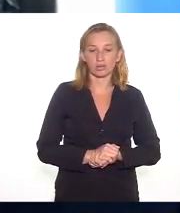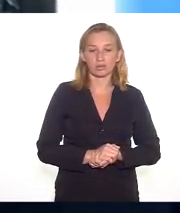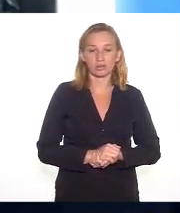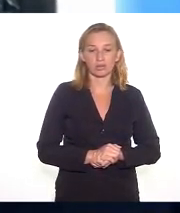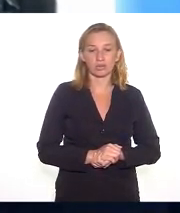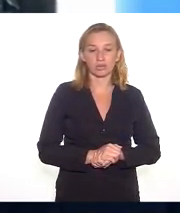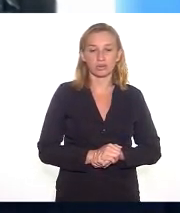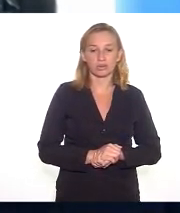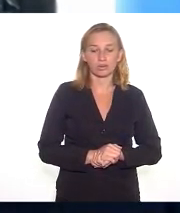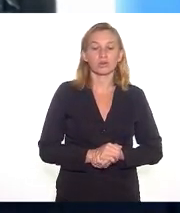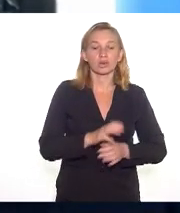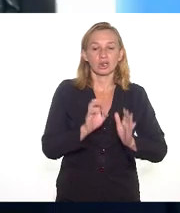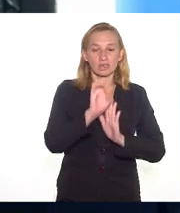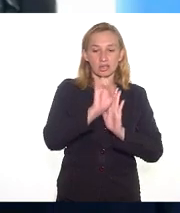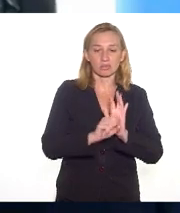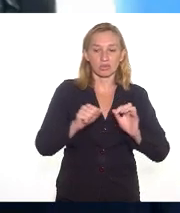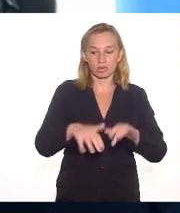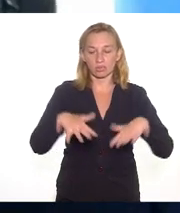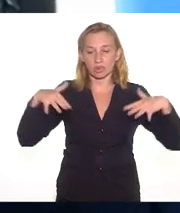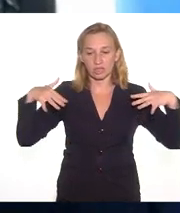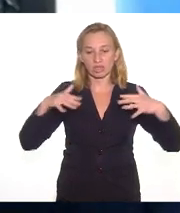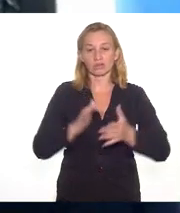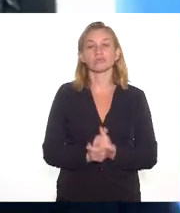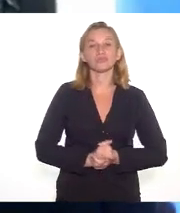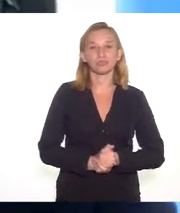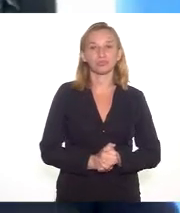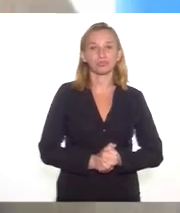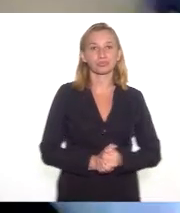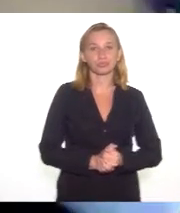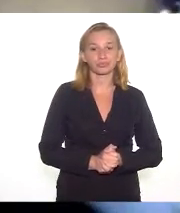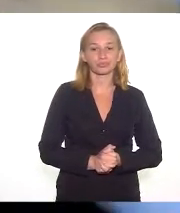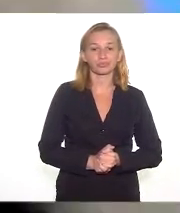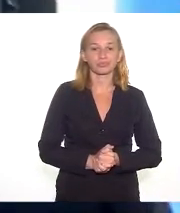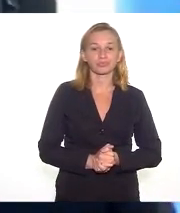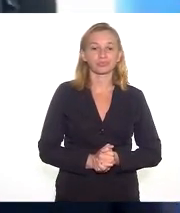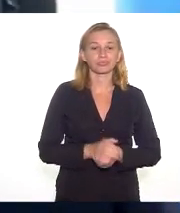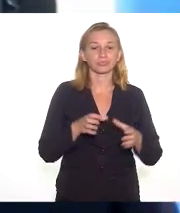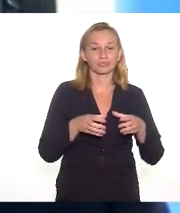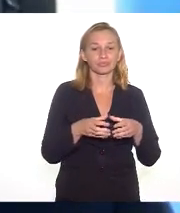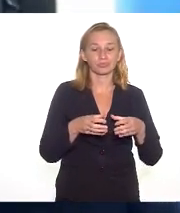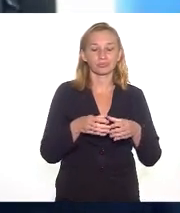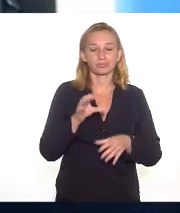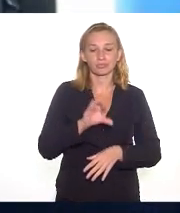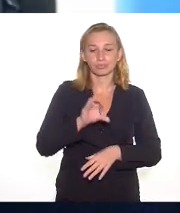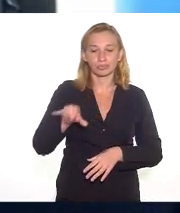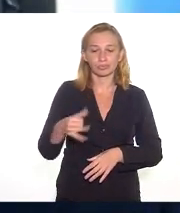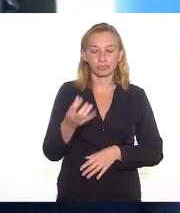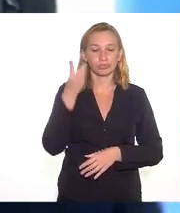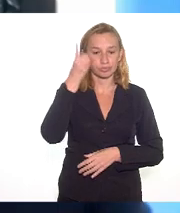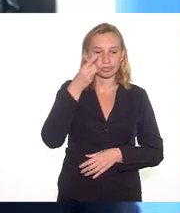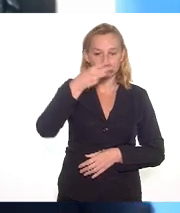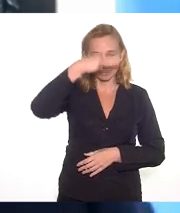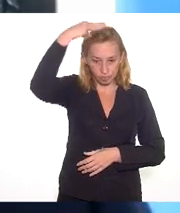e controle às emendas de plenário. Para colher os pareceres, solicito ao CCJ, deputado Márcio